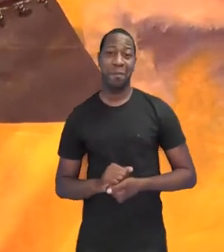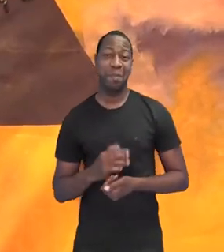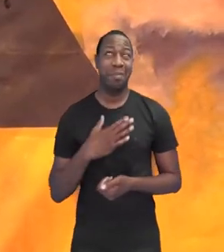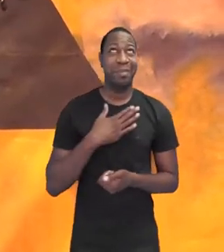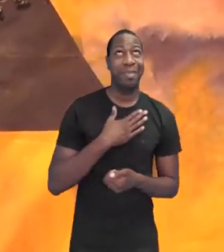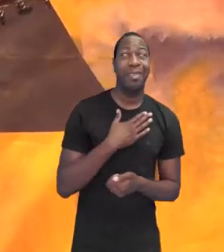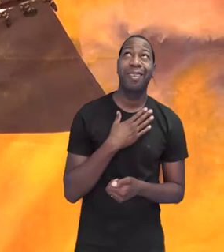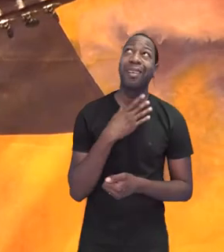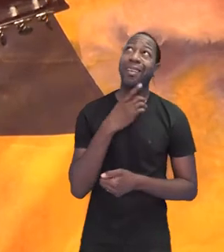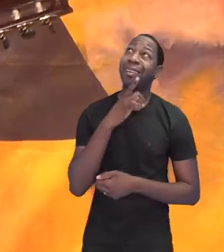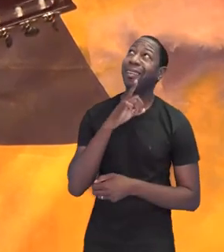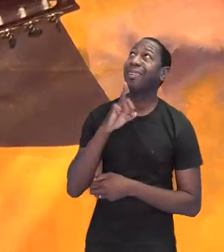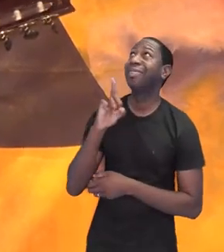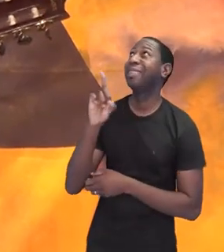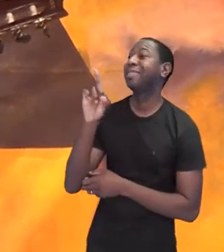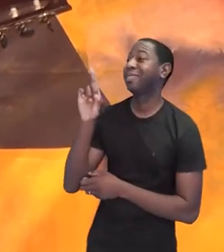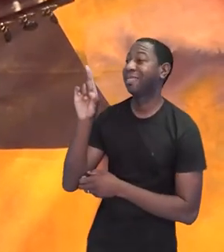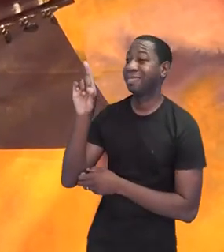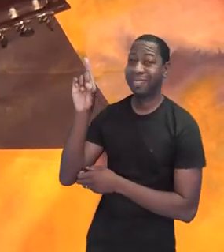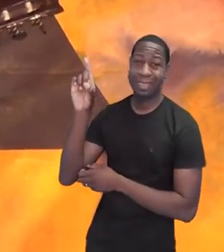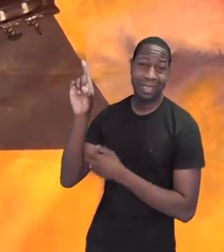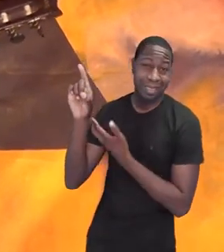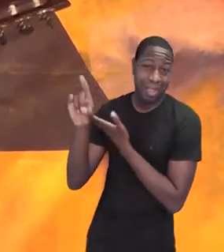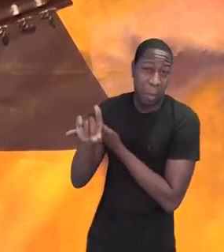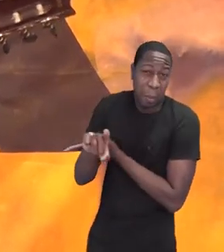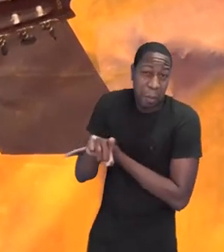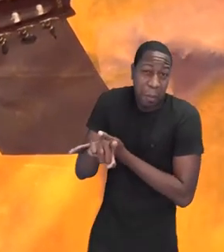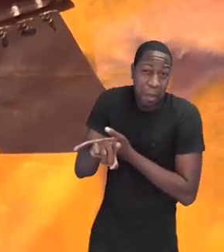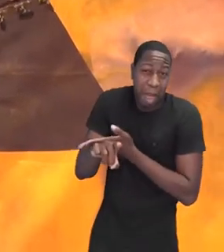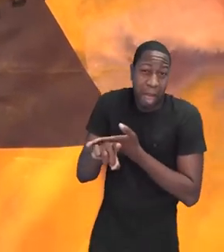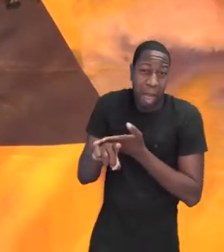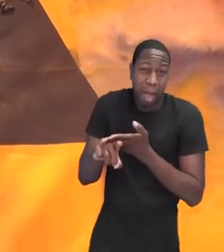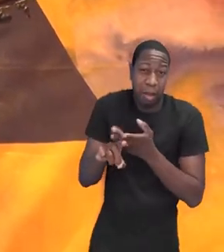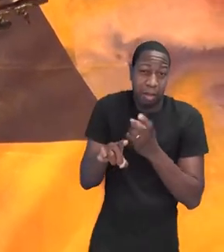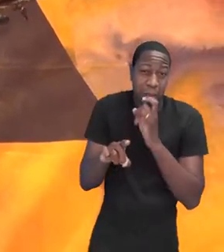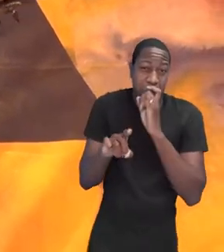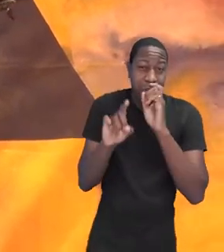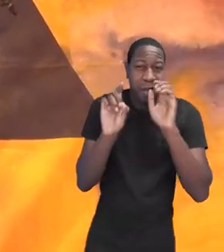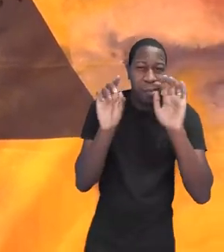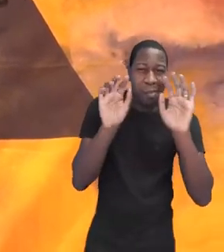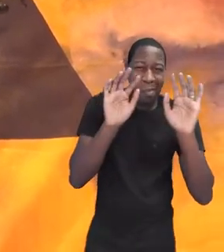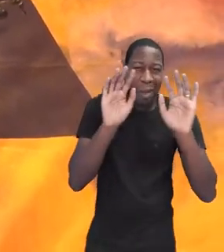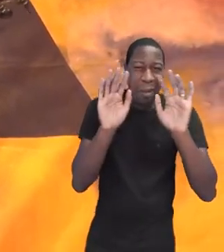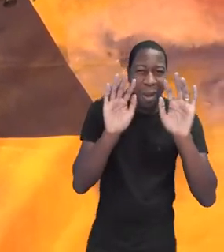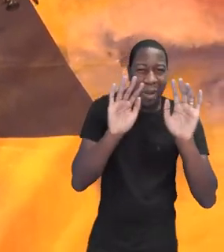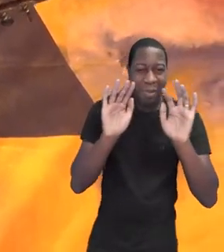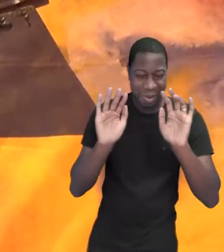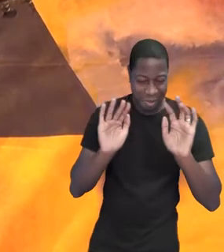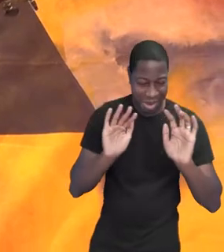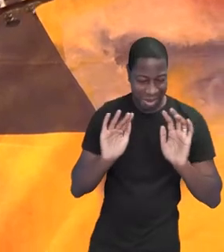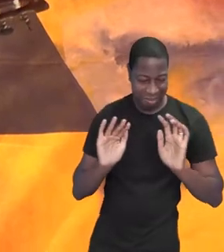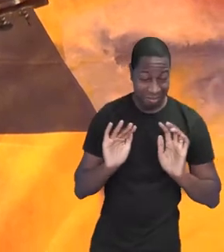Meu Deus, como ela era branca, como era parecida com a neve.